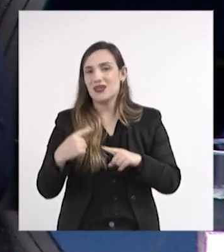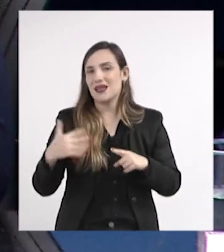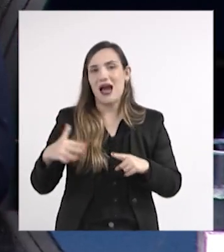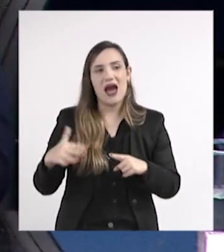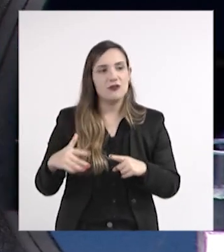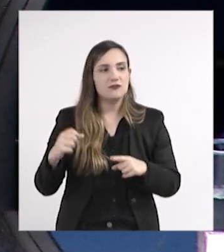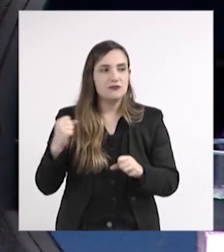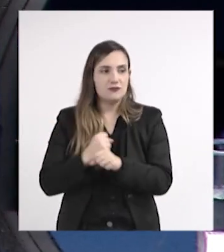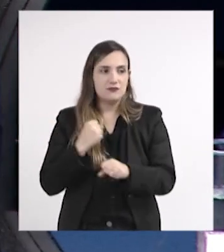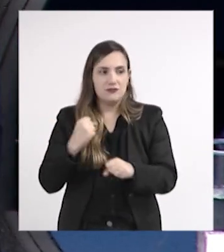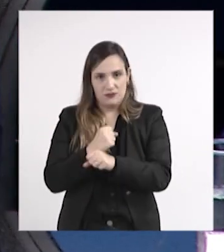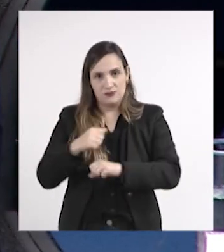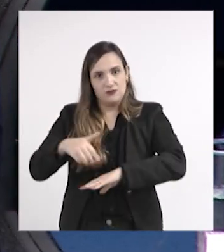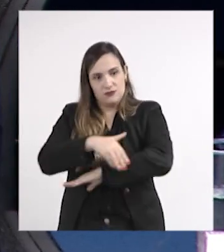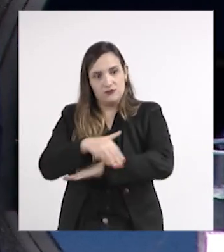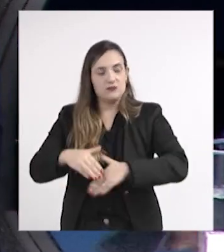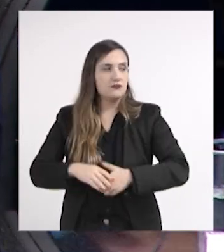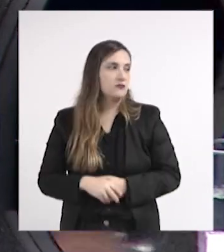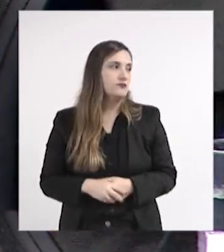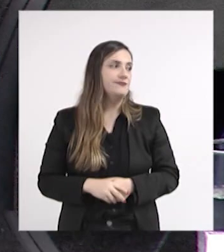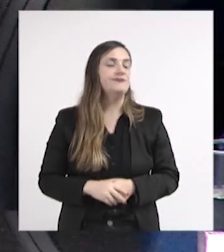mais adiante.